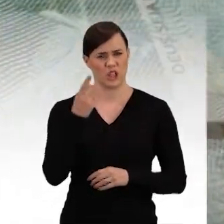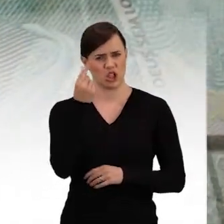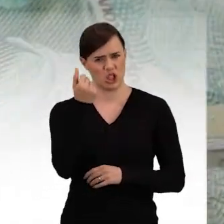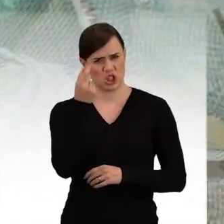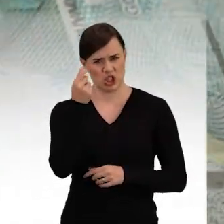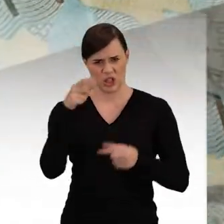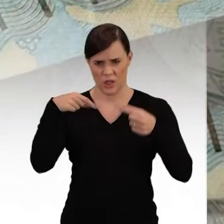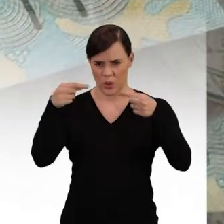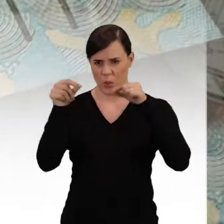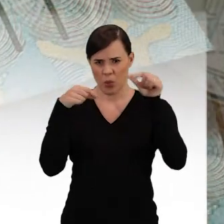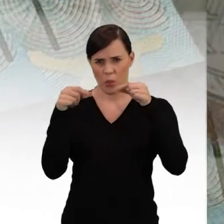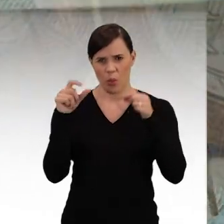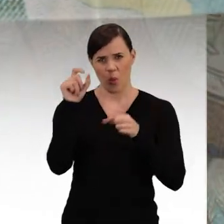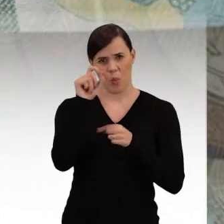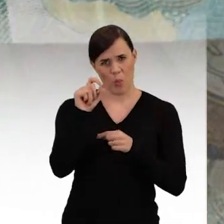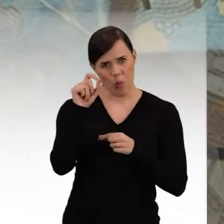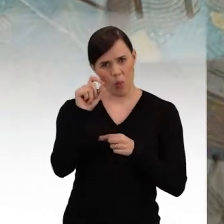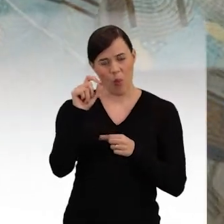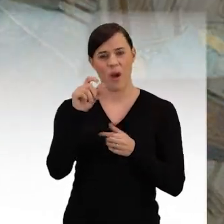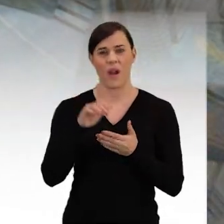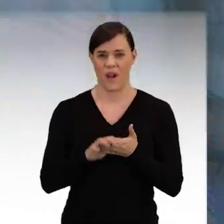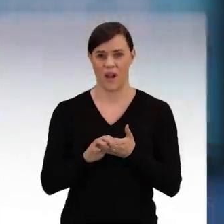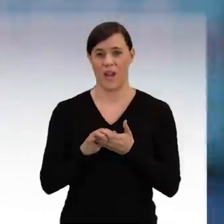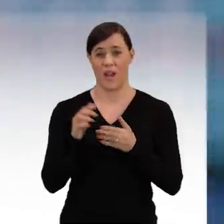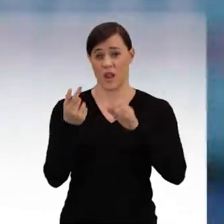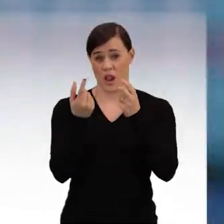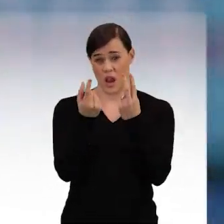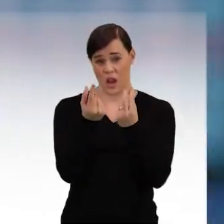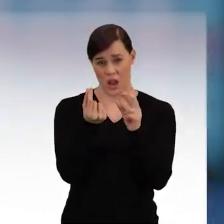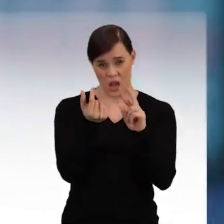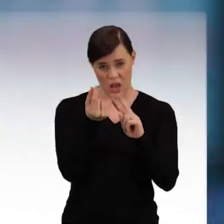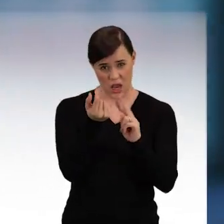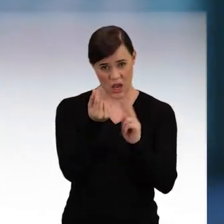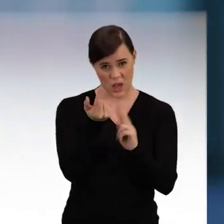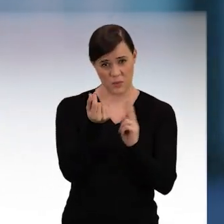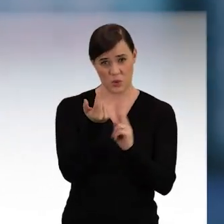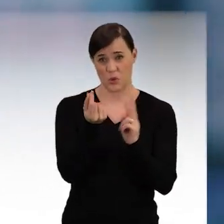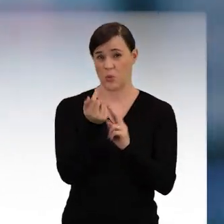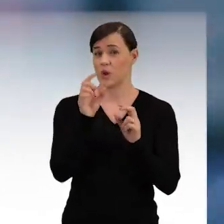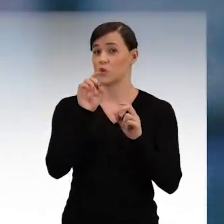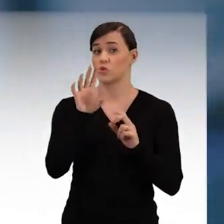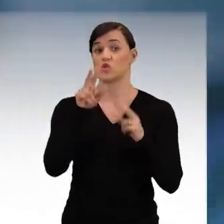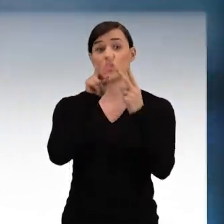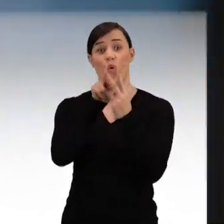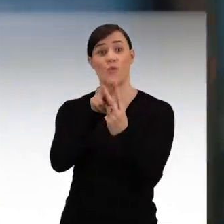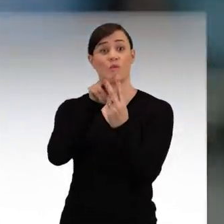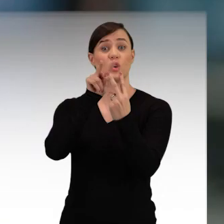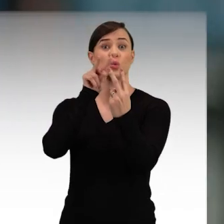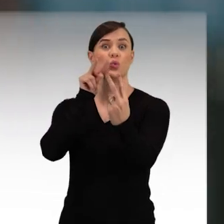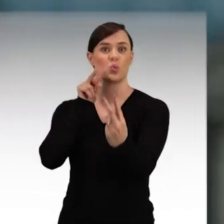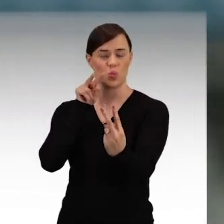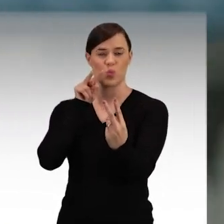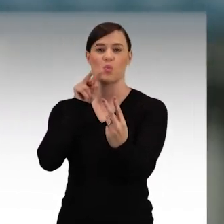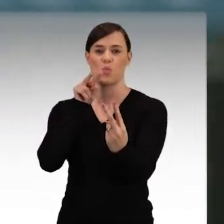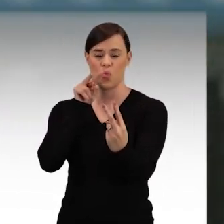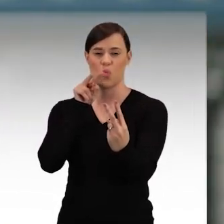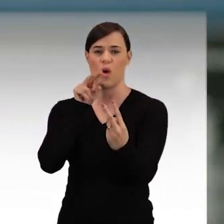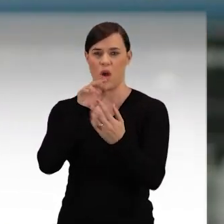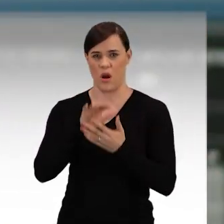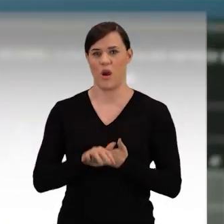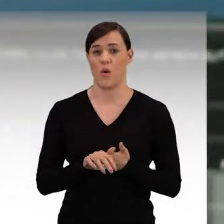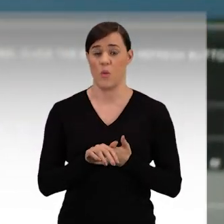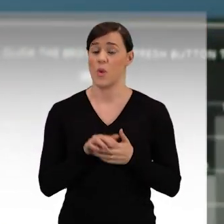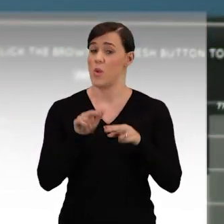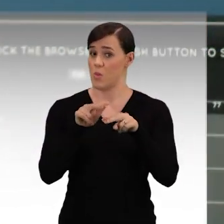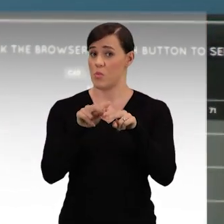Diferentemente do real, que temos moedas e notas, as criptomoedas existem apenas virtualmente. São